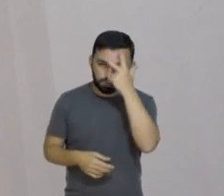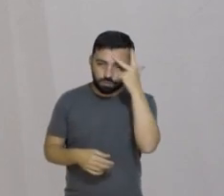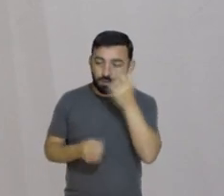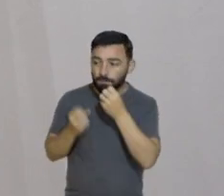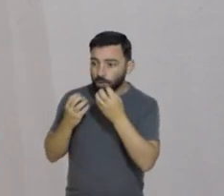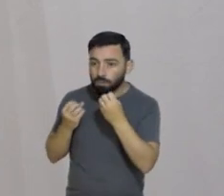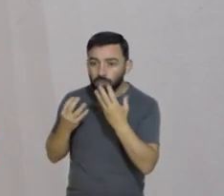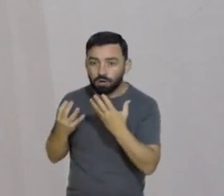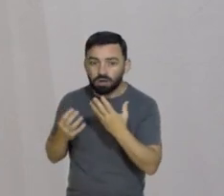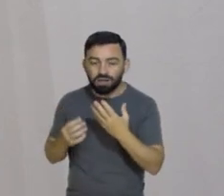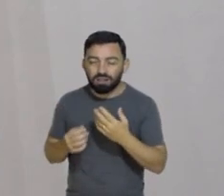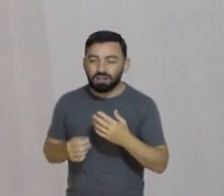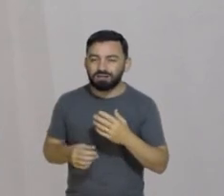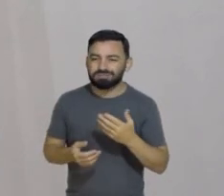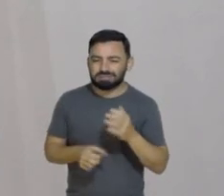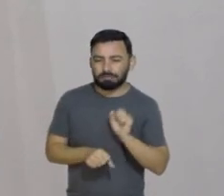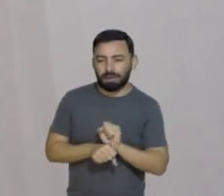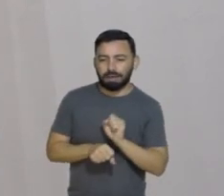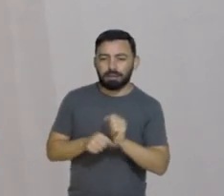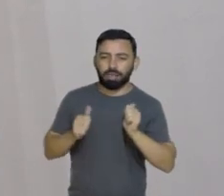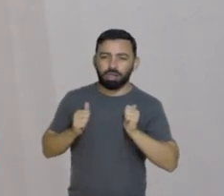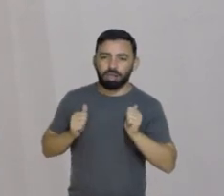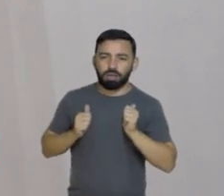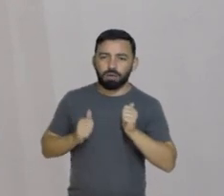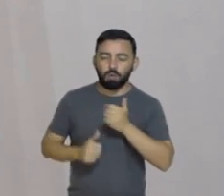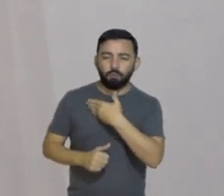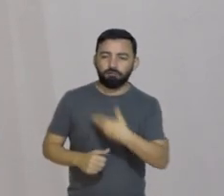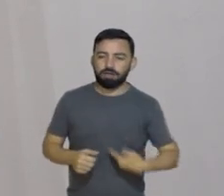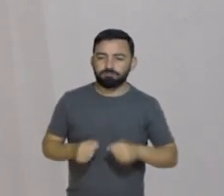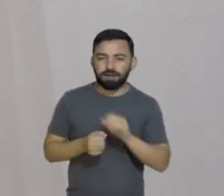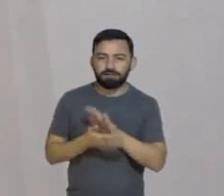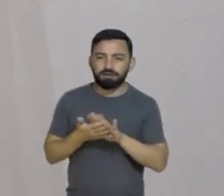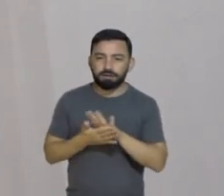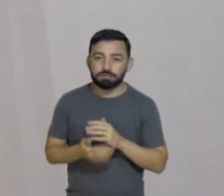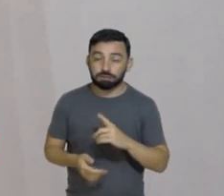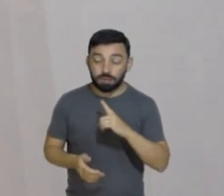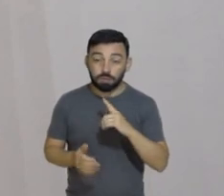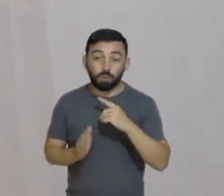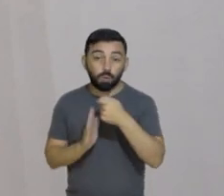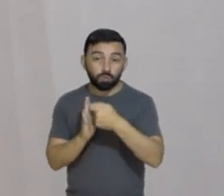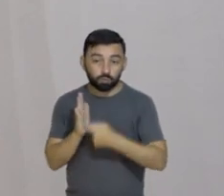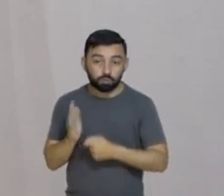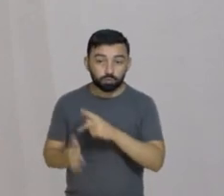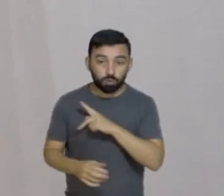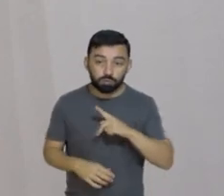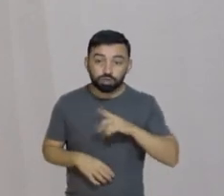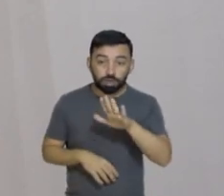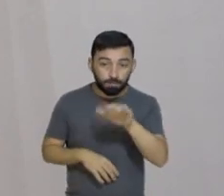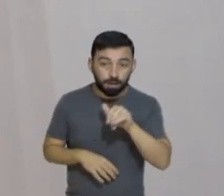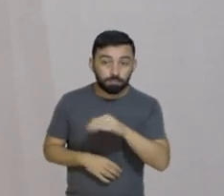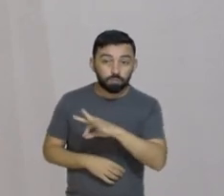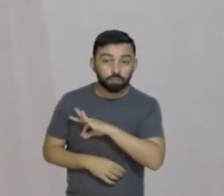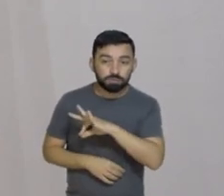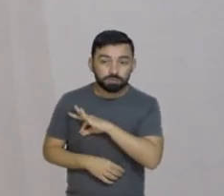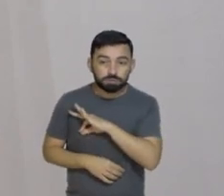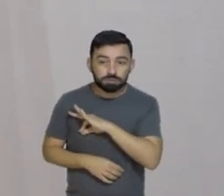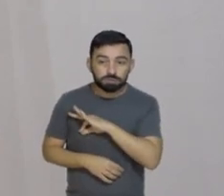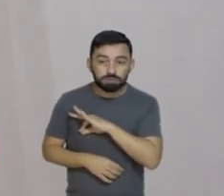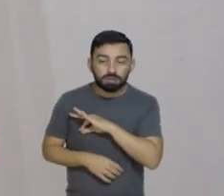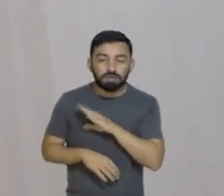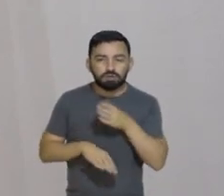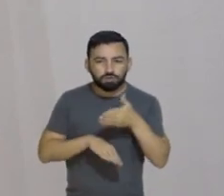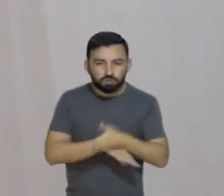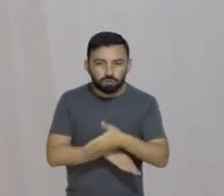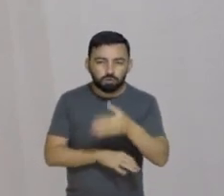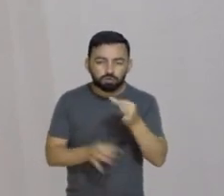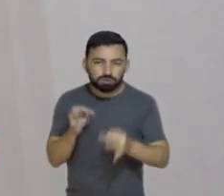omissão do Estado. Infelizmente, é isso que está acontecendo. Foi feito um concurso público para chamar os policiais, ingressaram na justiça, está